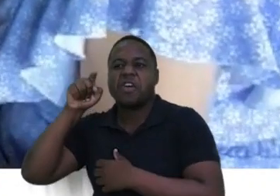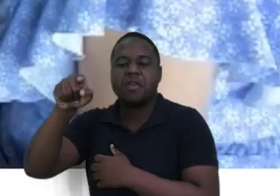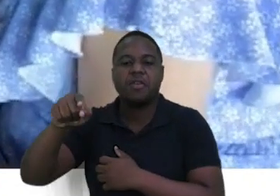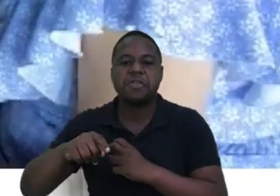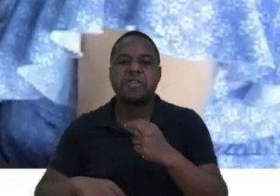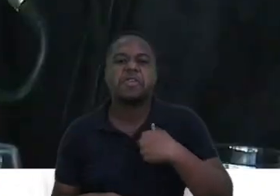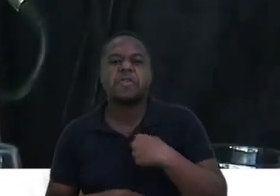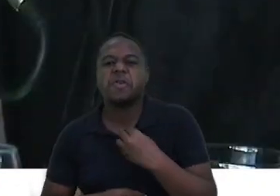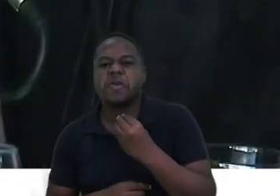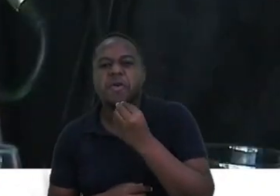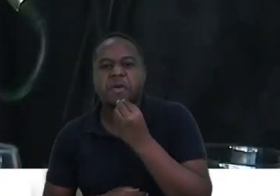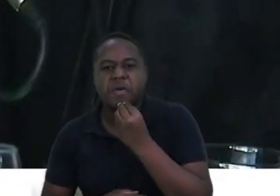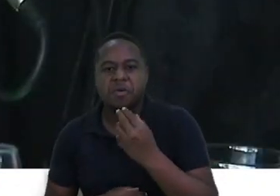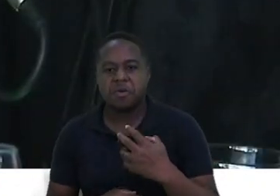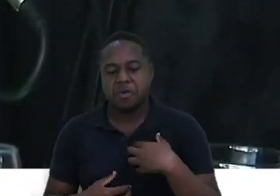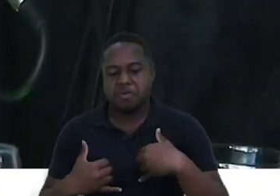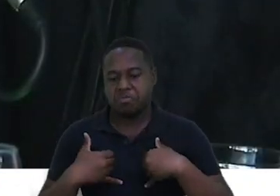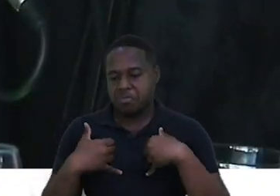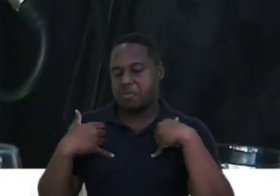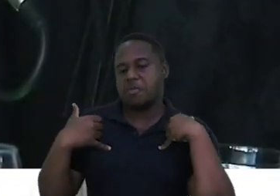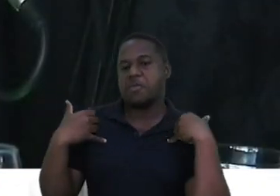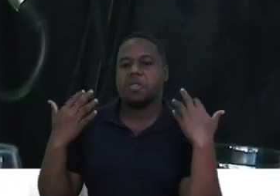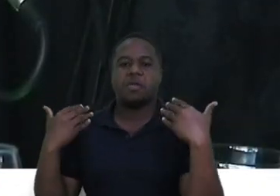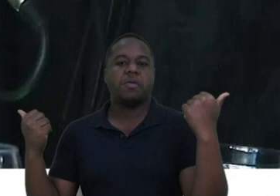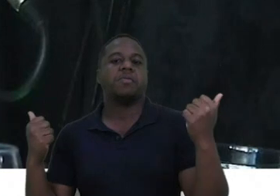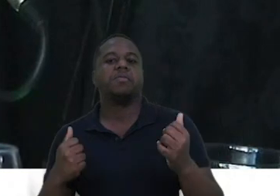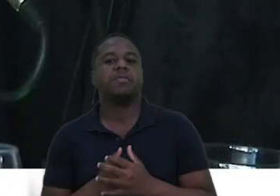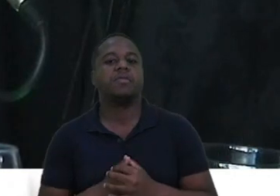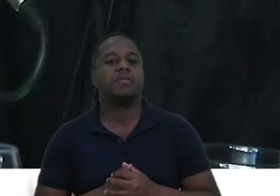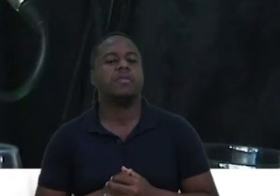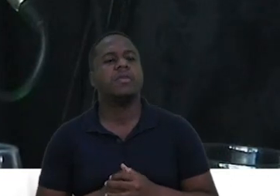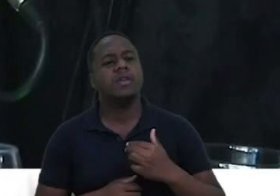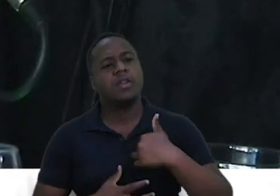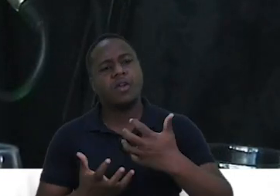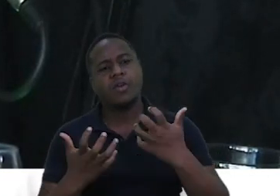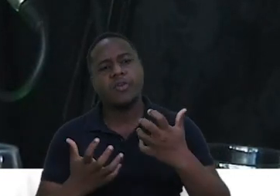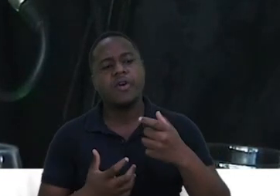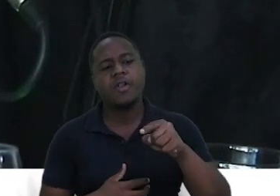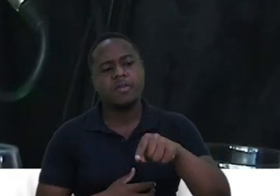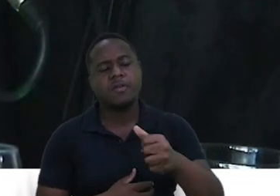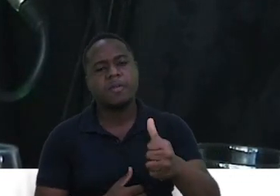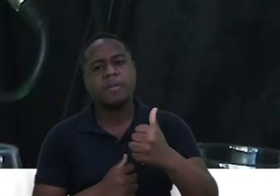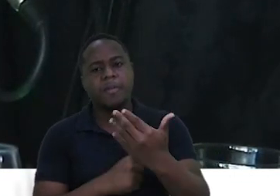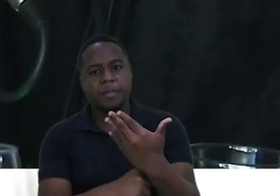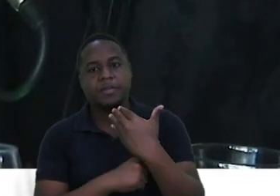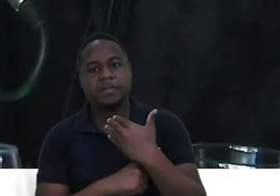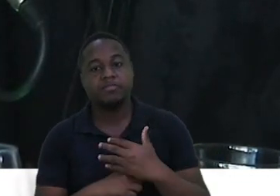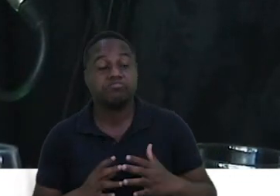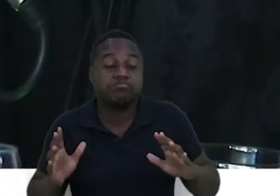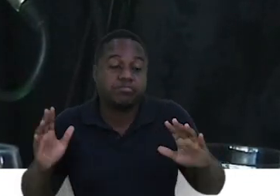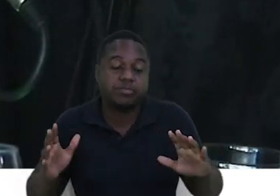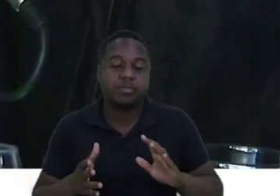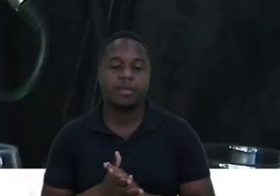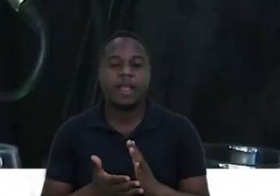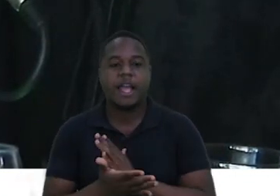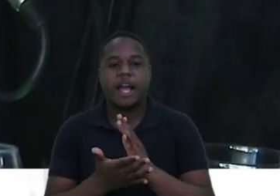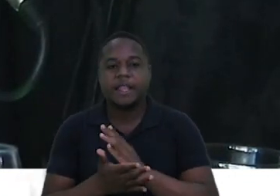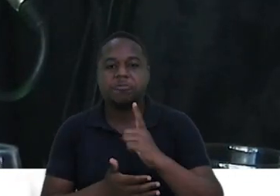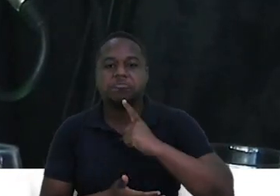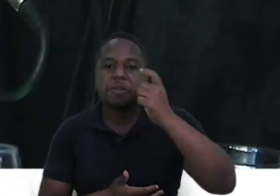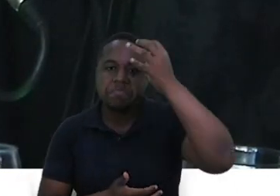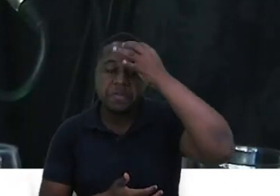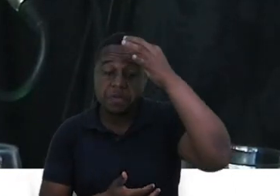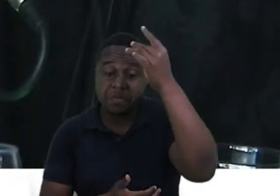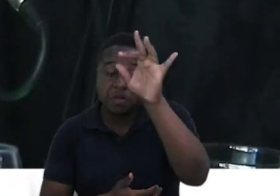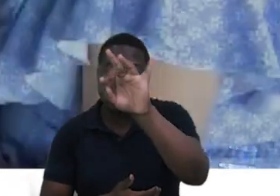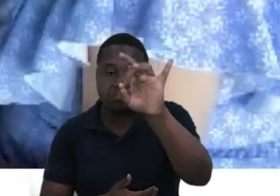vítima, do ego, da vaidade. Eu quero olhar para a ótica que me faz bem. Que, na verdade, cada um olha pelo que convém, na verdade. Isso, né?